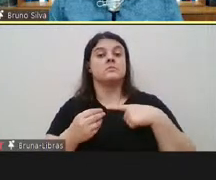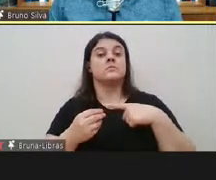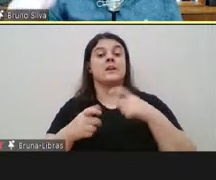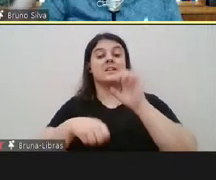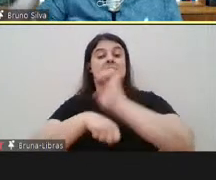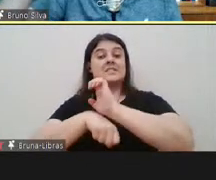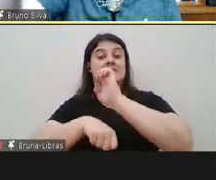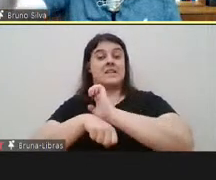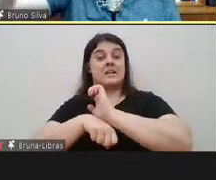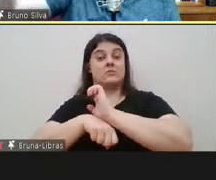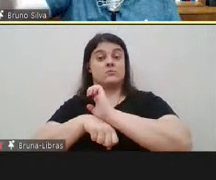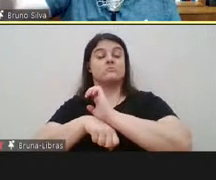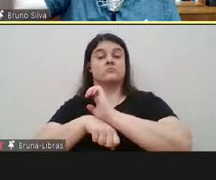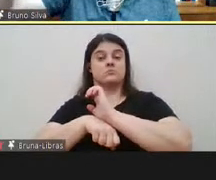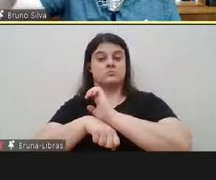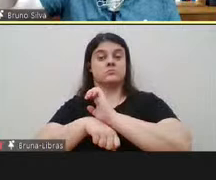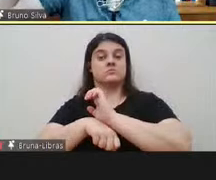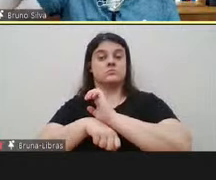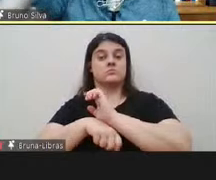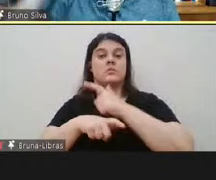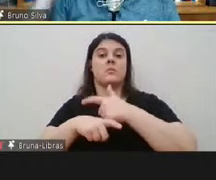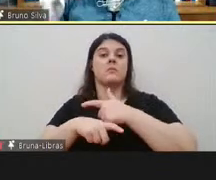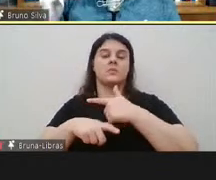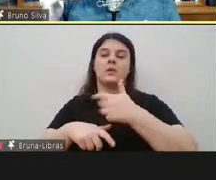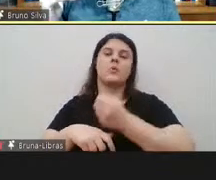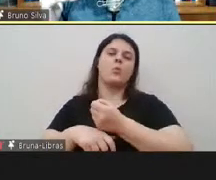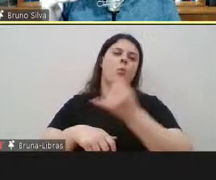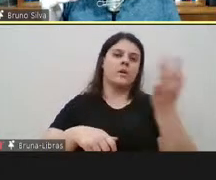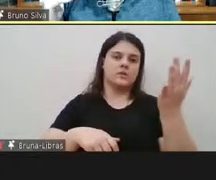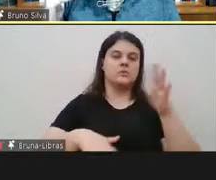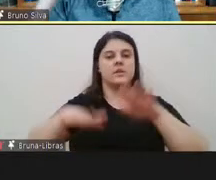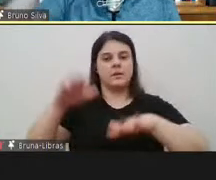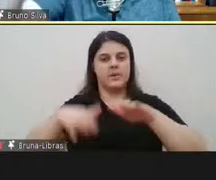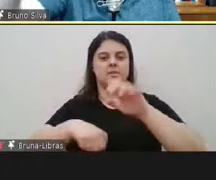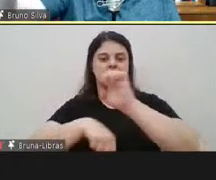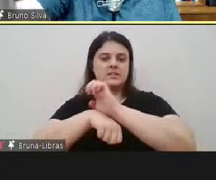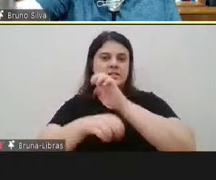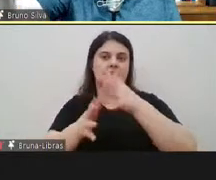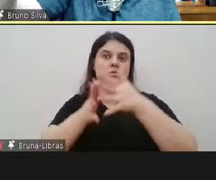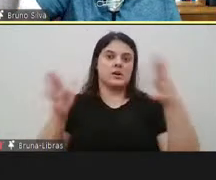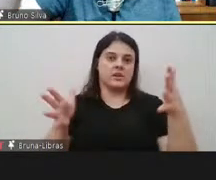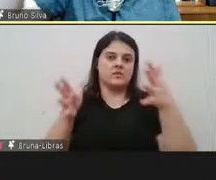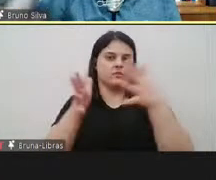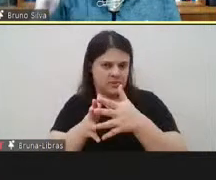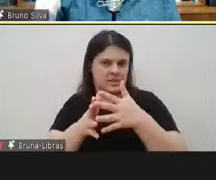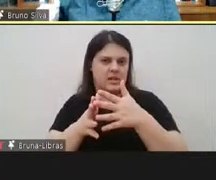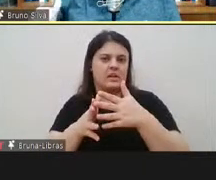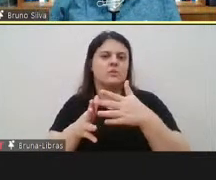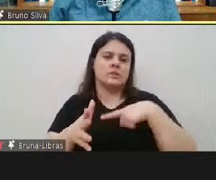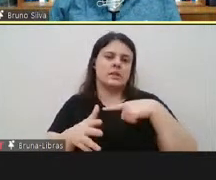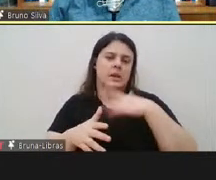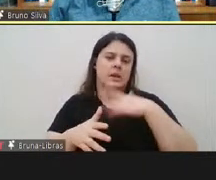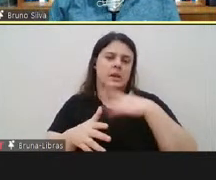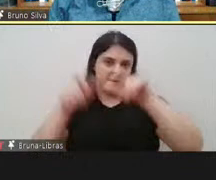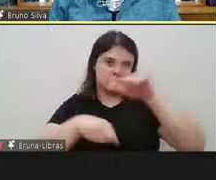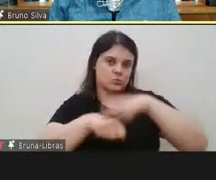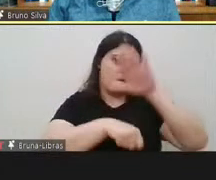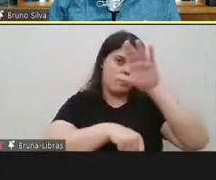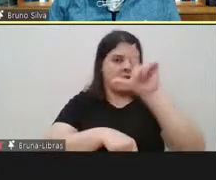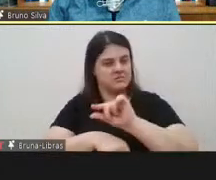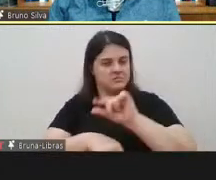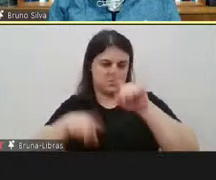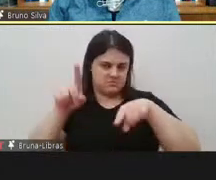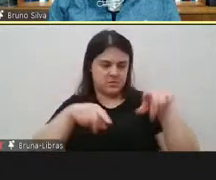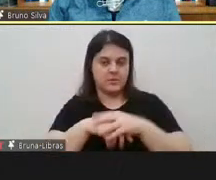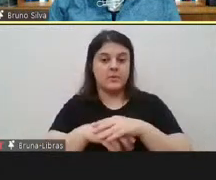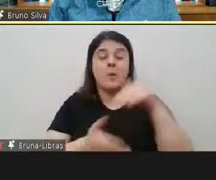estados estados com população maior elege uma maior quantidade de Deputados Federais estados com população menor elege menor quantidade